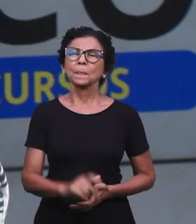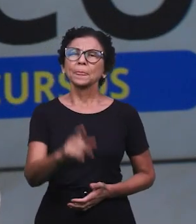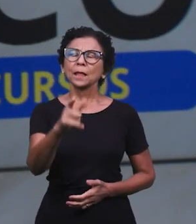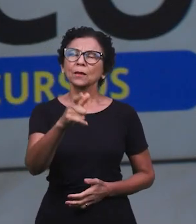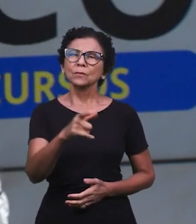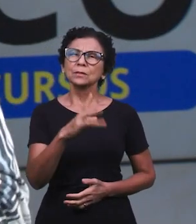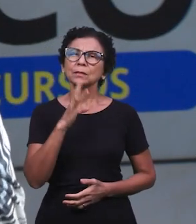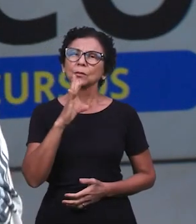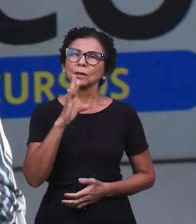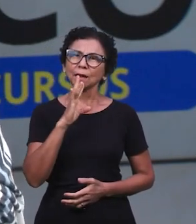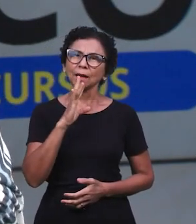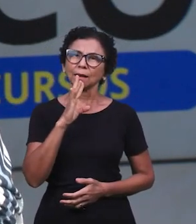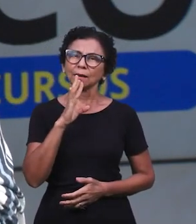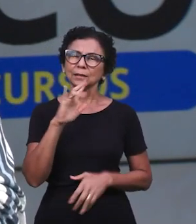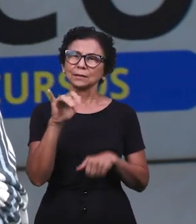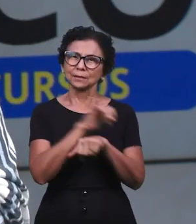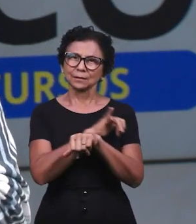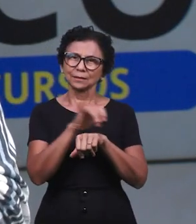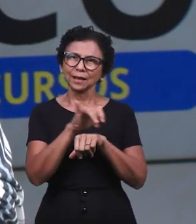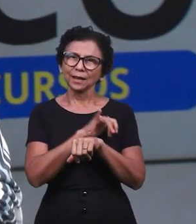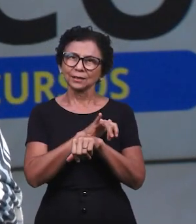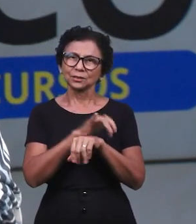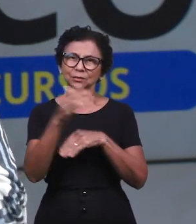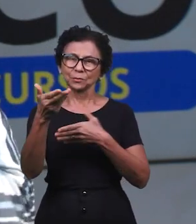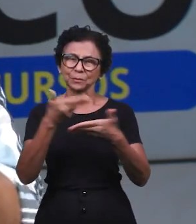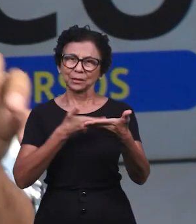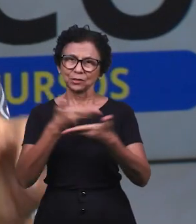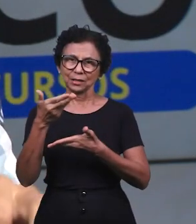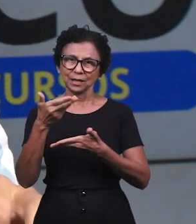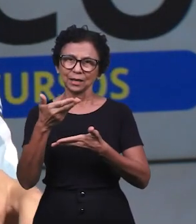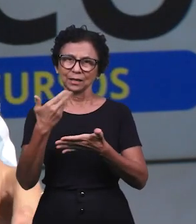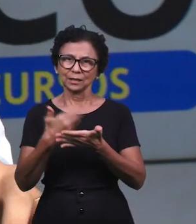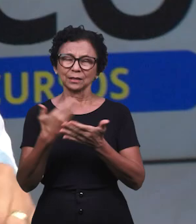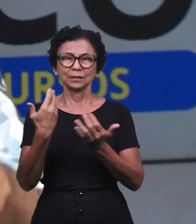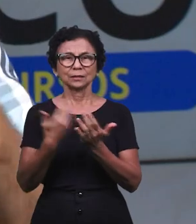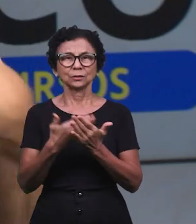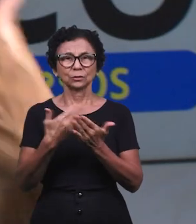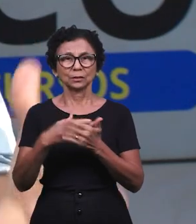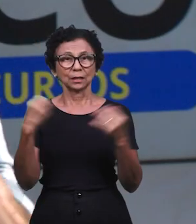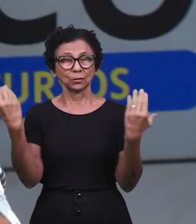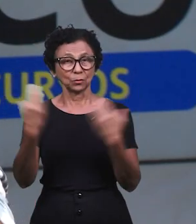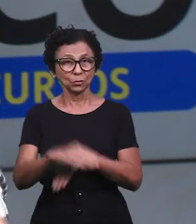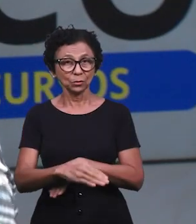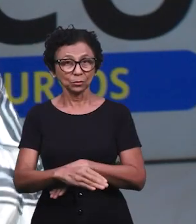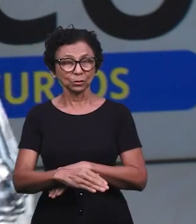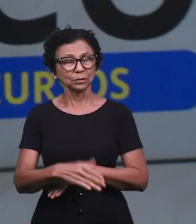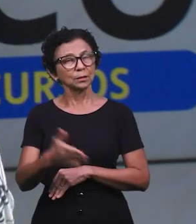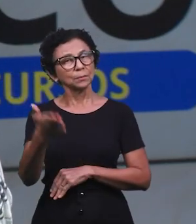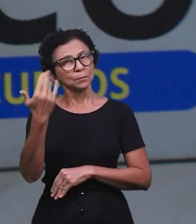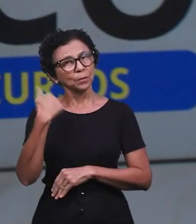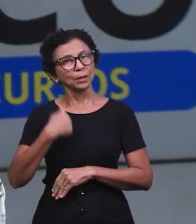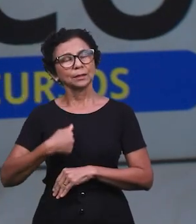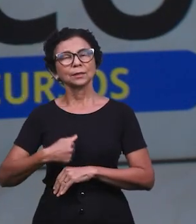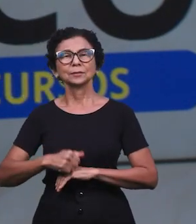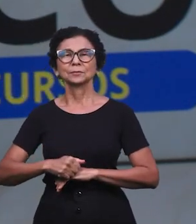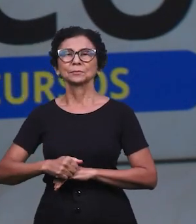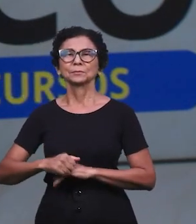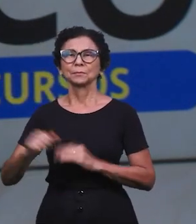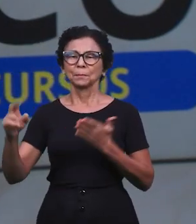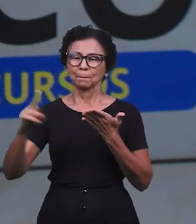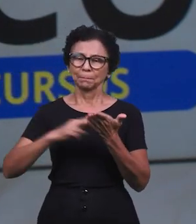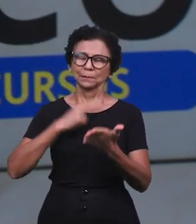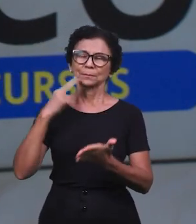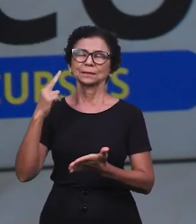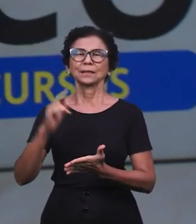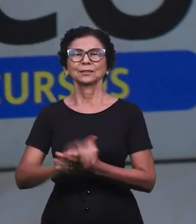com os irmãos que estudam para concurso? Que você gostaria que fosse compartilhada no programa? Escreva para a gente, manda sua